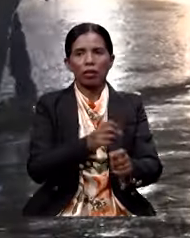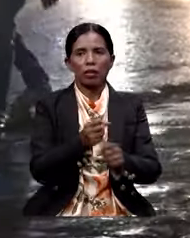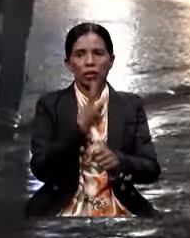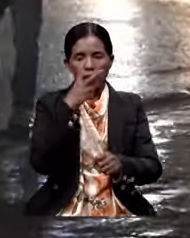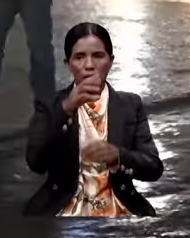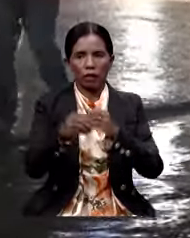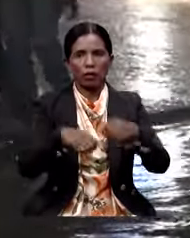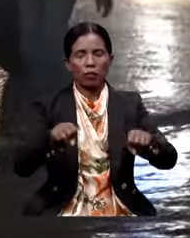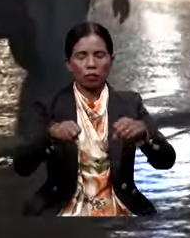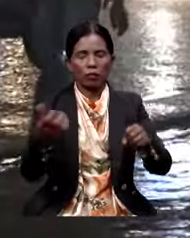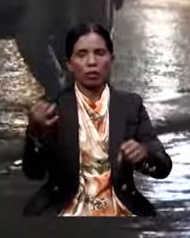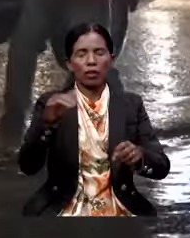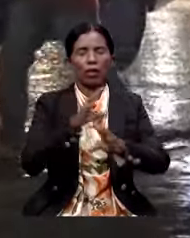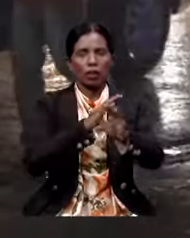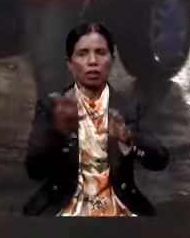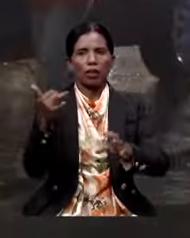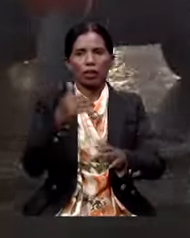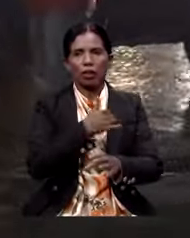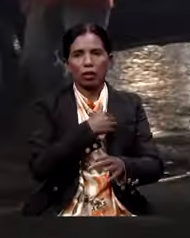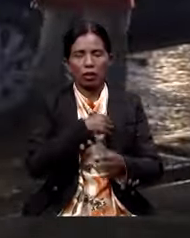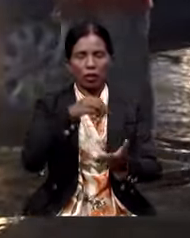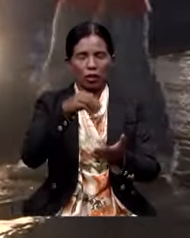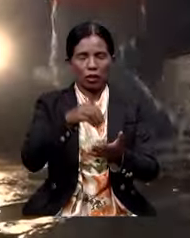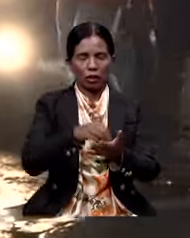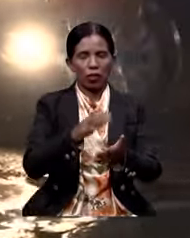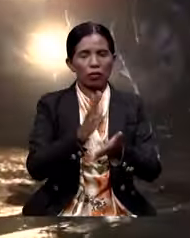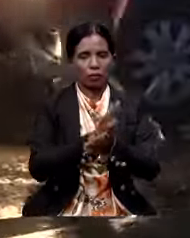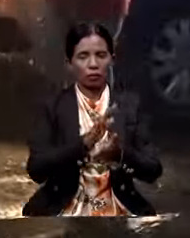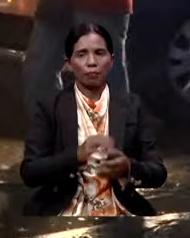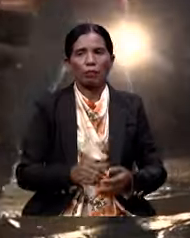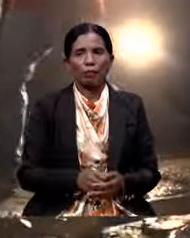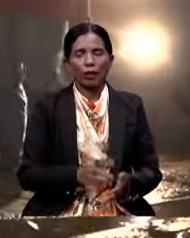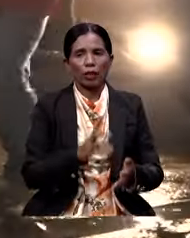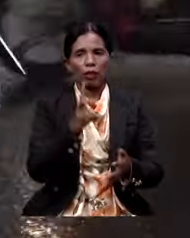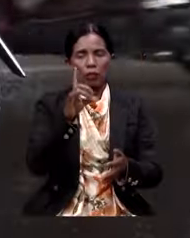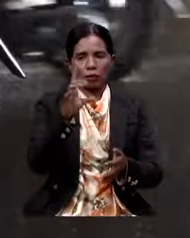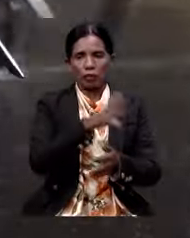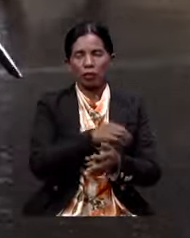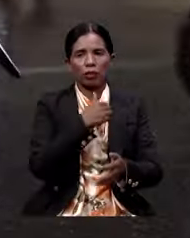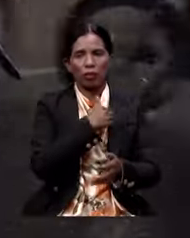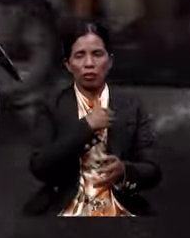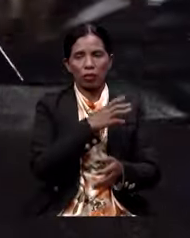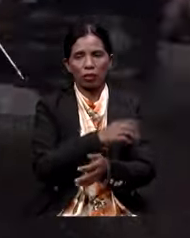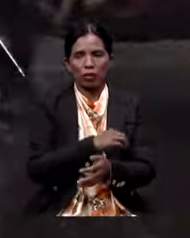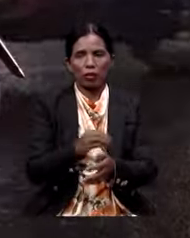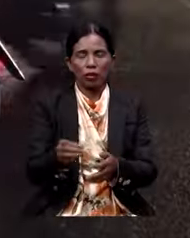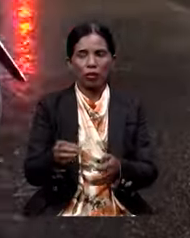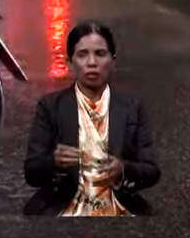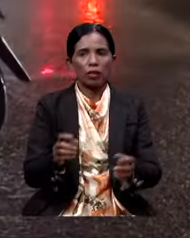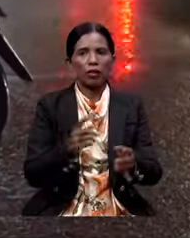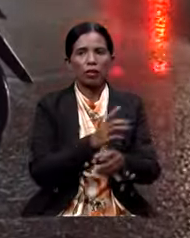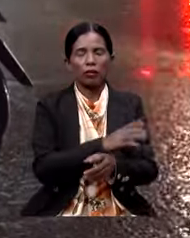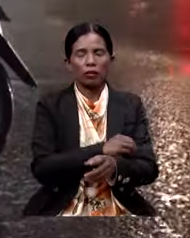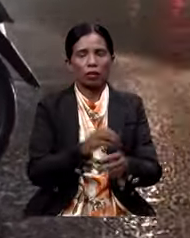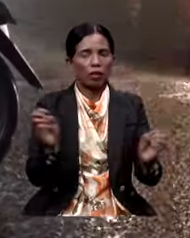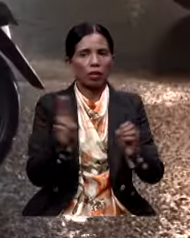operação motorizada na carreta Siranebe-se da Monta Chapa Original. Tui Luiz da Costa, bem identifica transporte Siranebe, Lausa